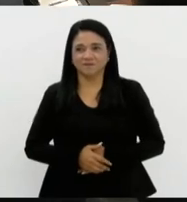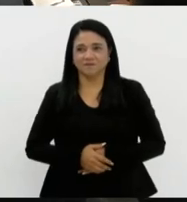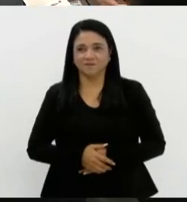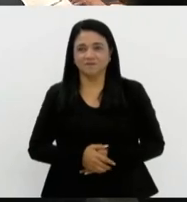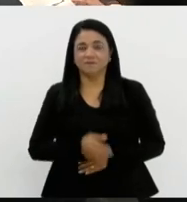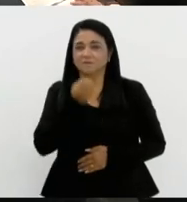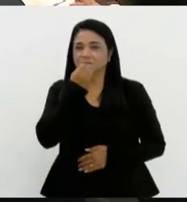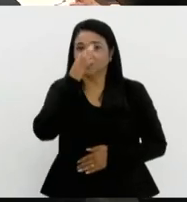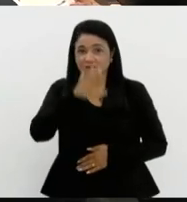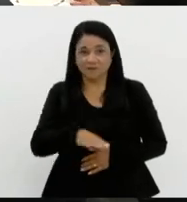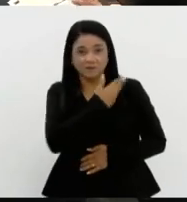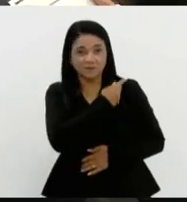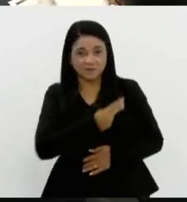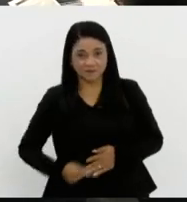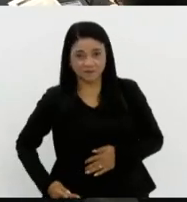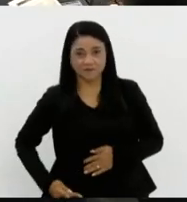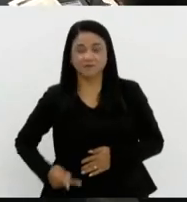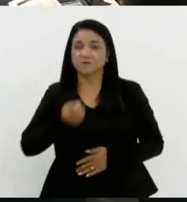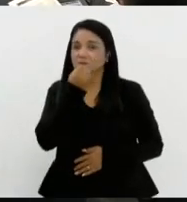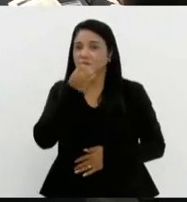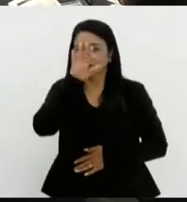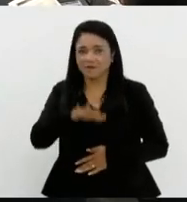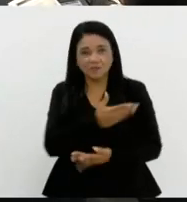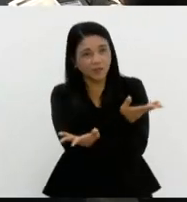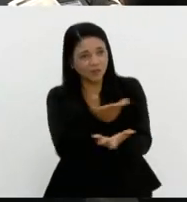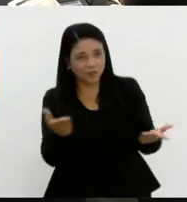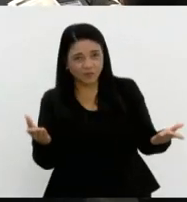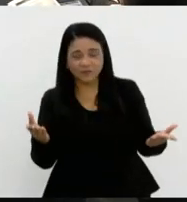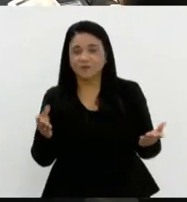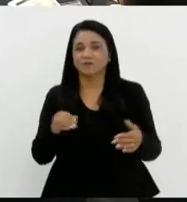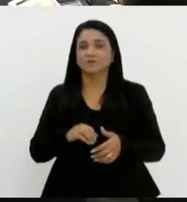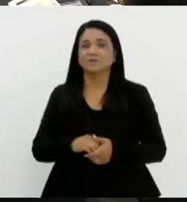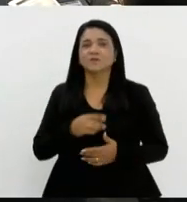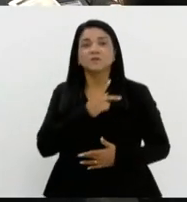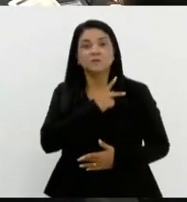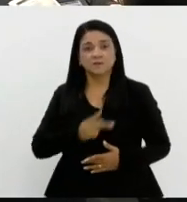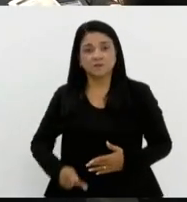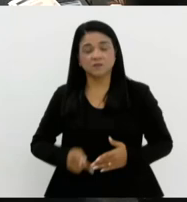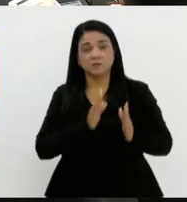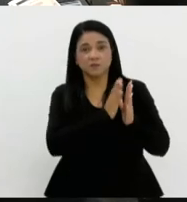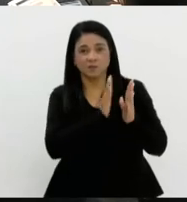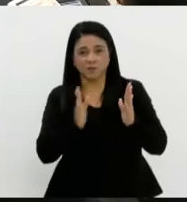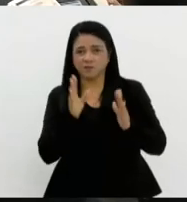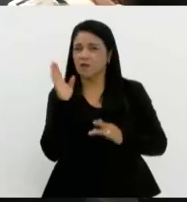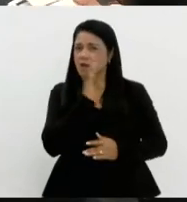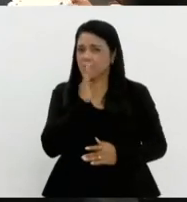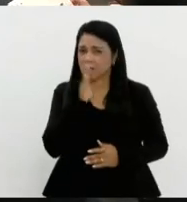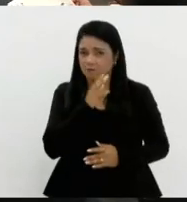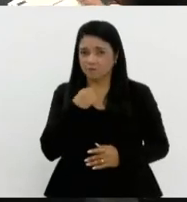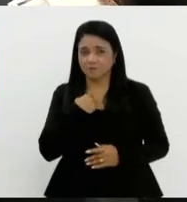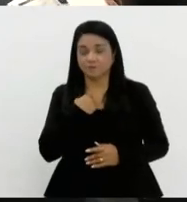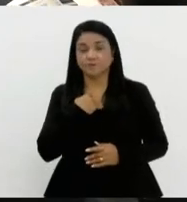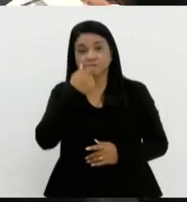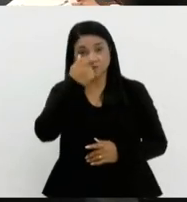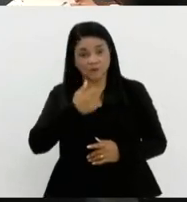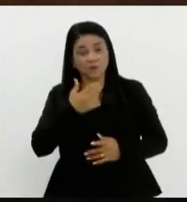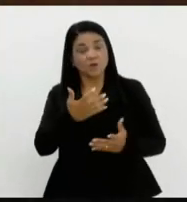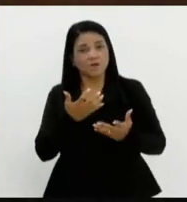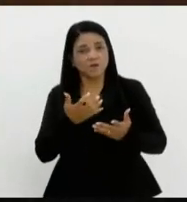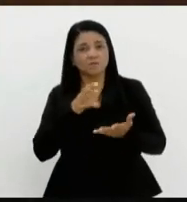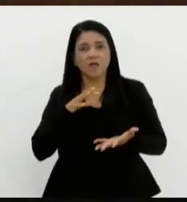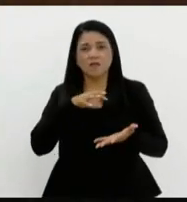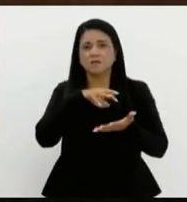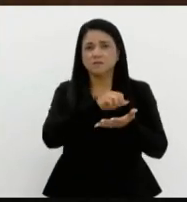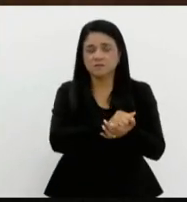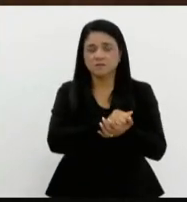Boa tarde, presidente. Boa tarde a todos e todas. Presidente, pela ordem, muito rapidamente, mas eu só queria fazer o registro da